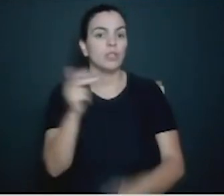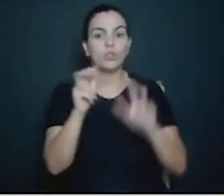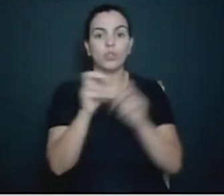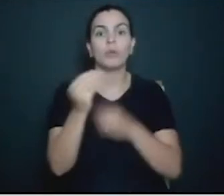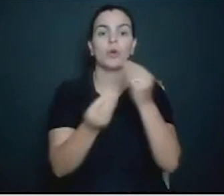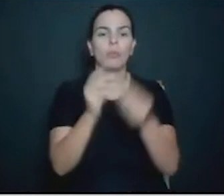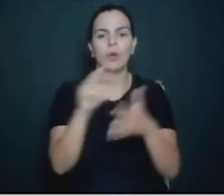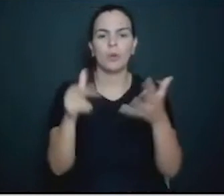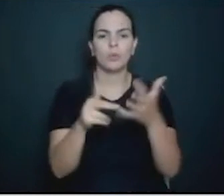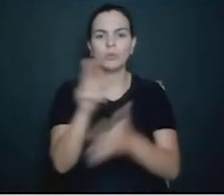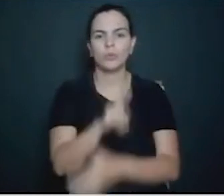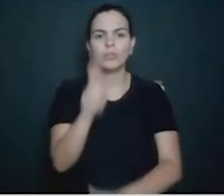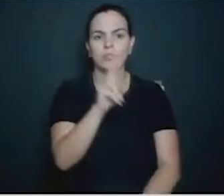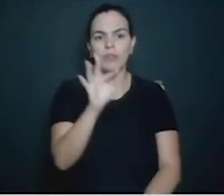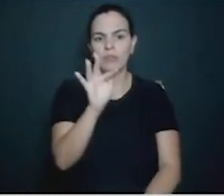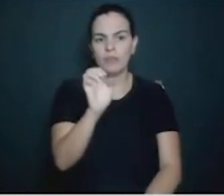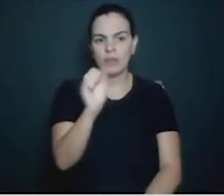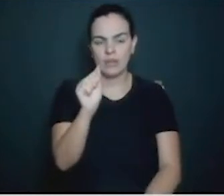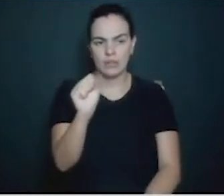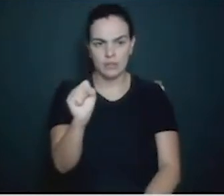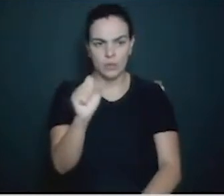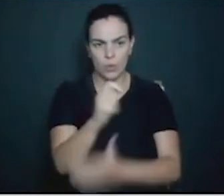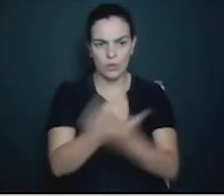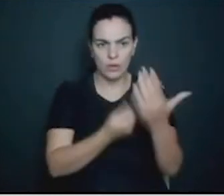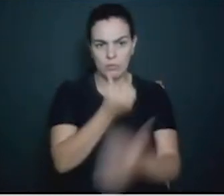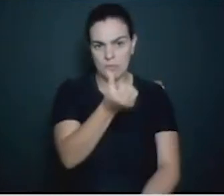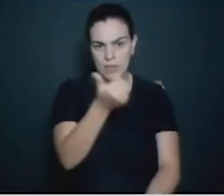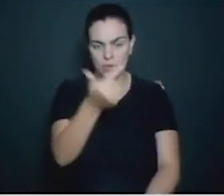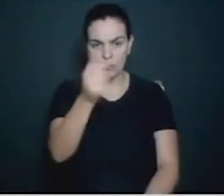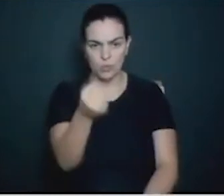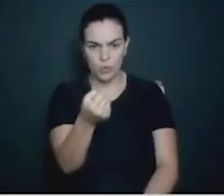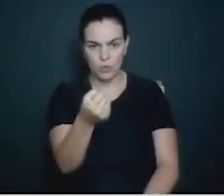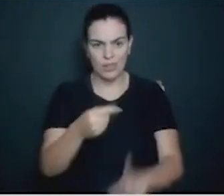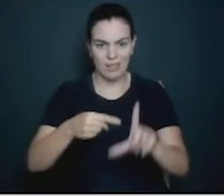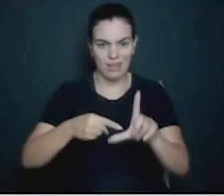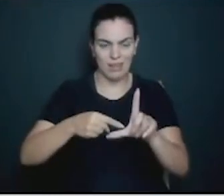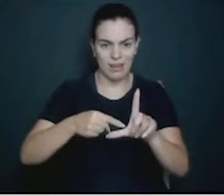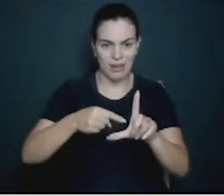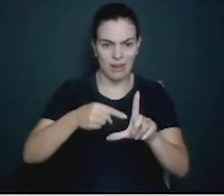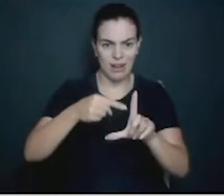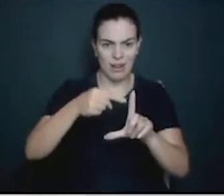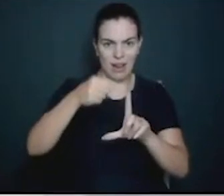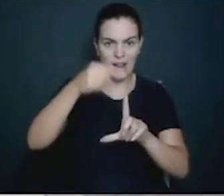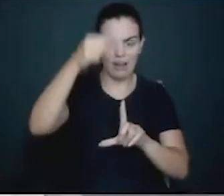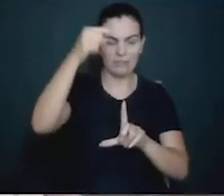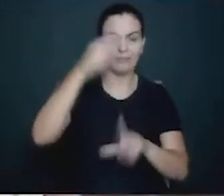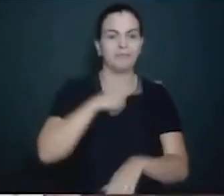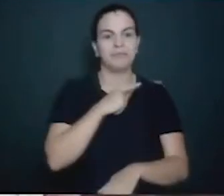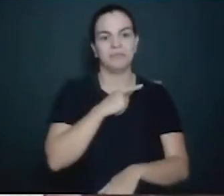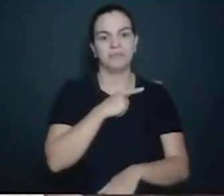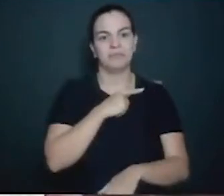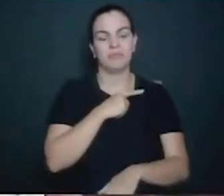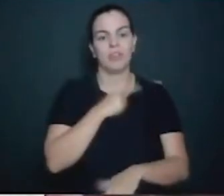o contrato era o 628 e crescia, em tese, vertiginosamente. Começou com uma aplicação, um investimento de